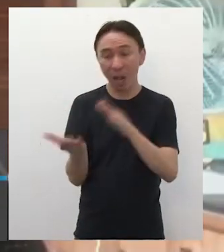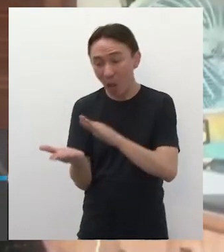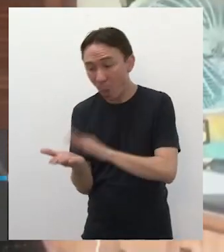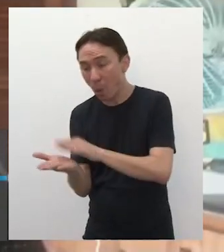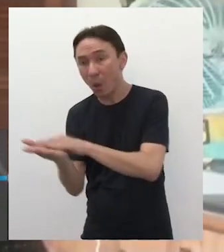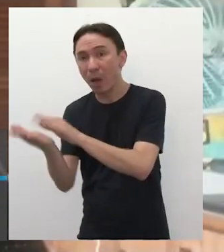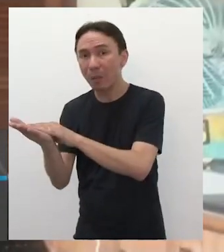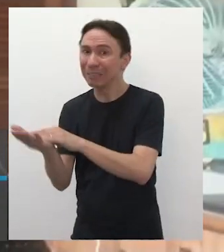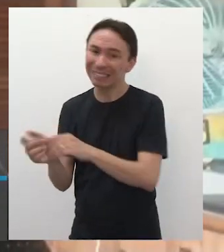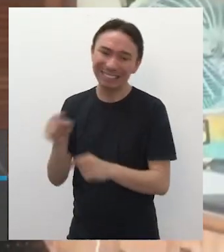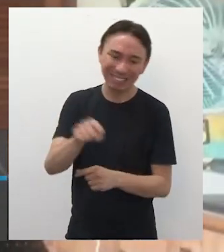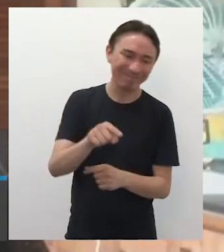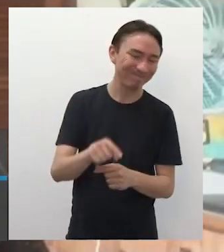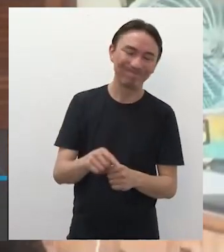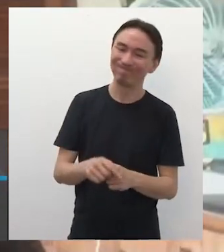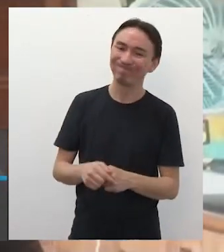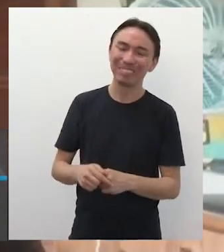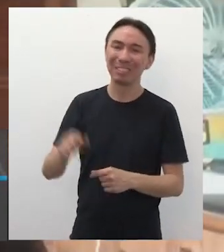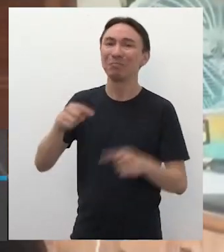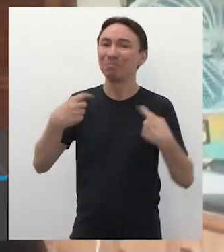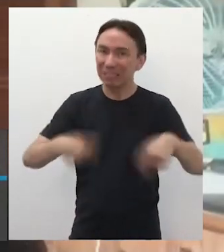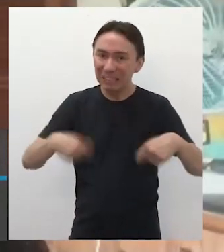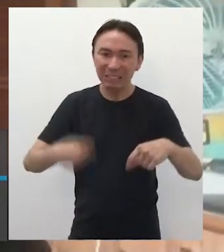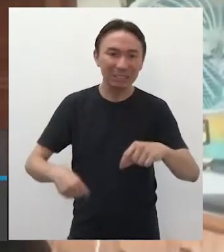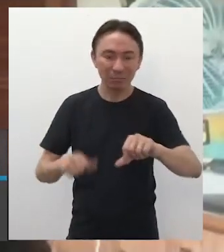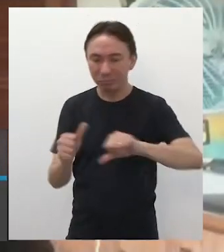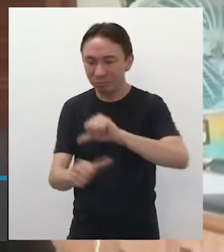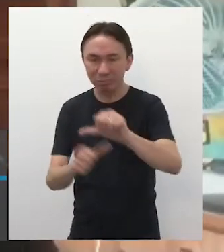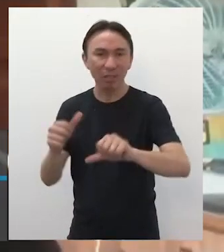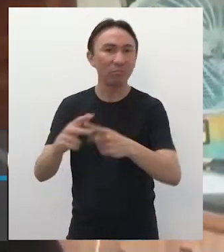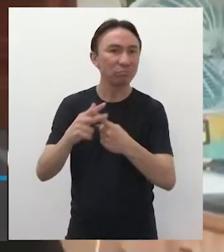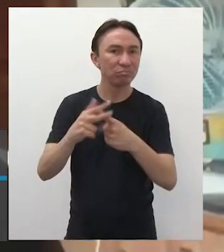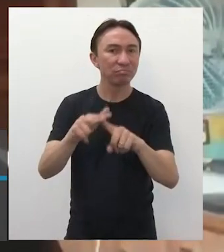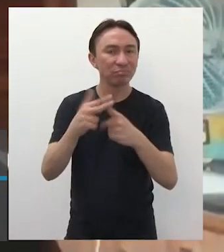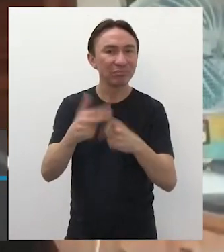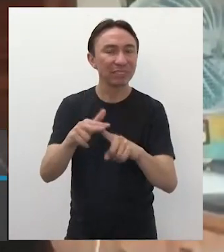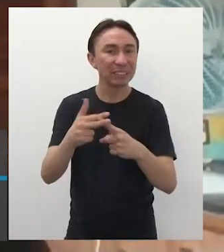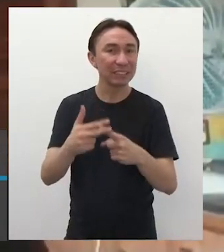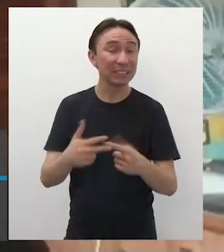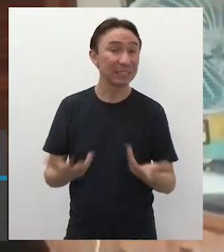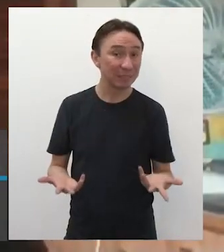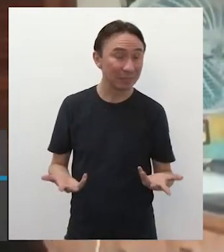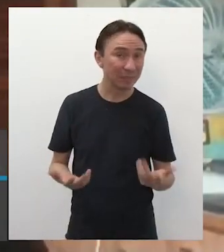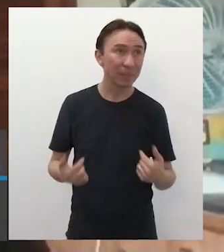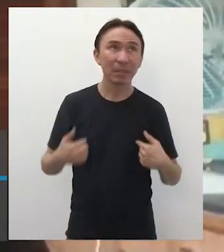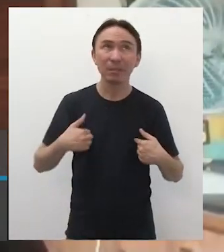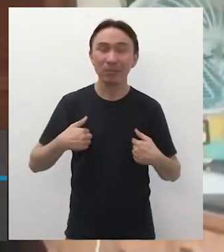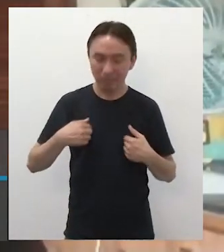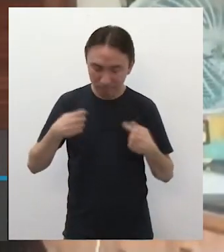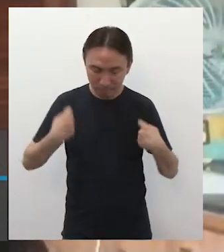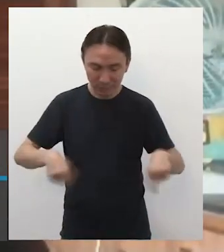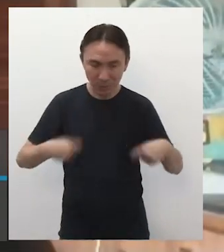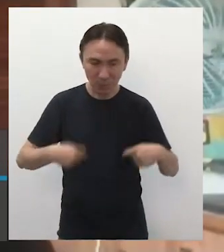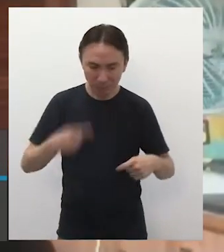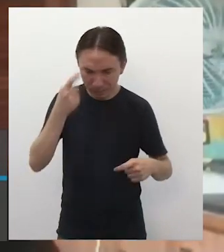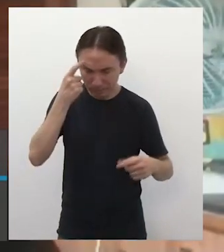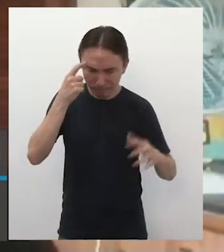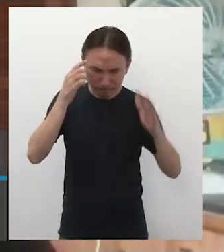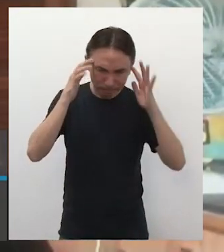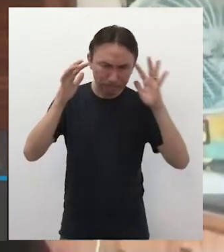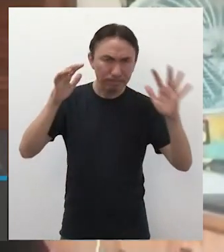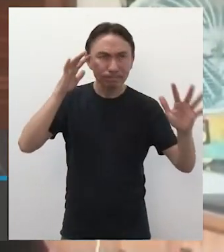fez. Então, eu preciso formular, né, a minha devolutiva, a